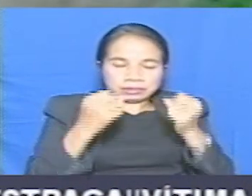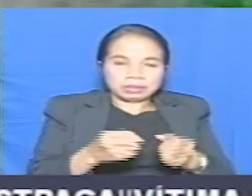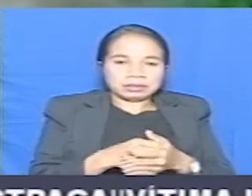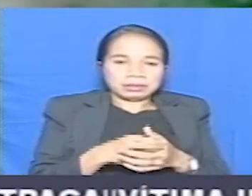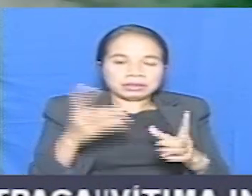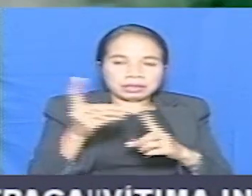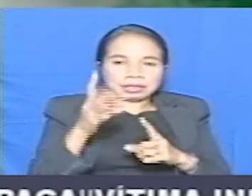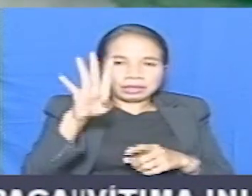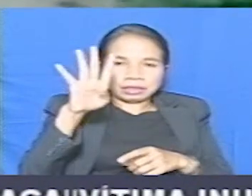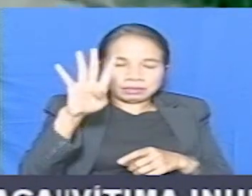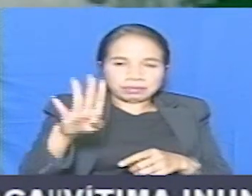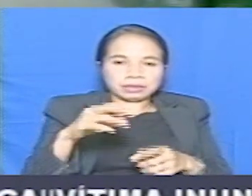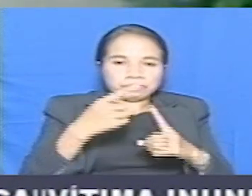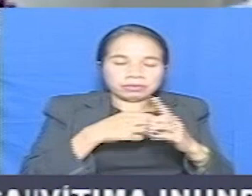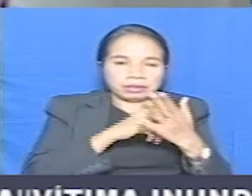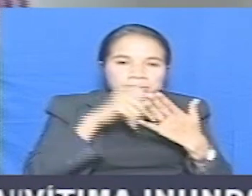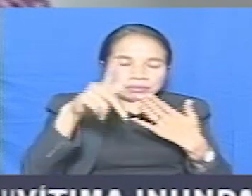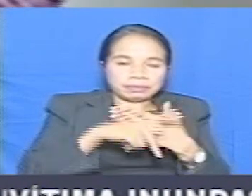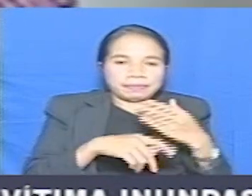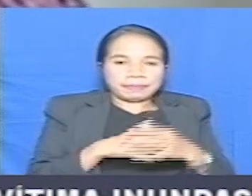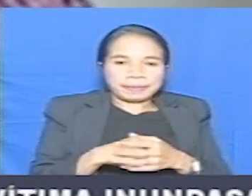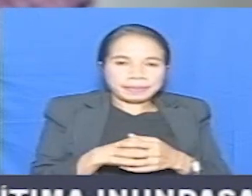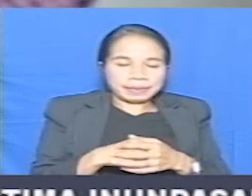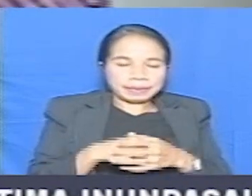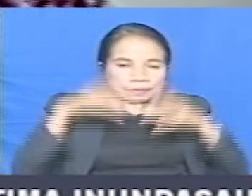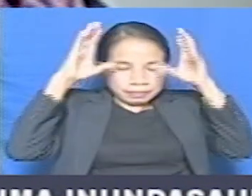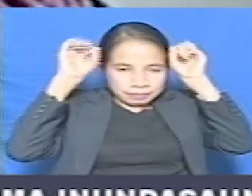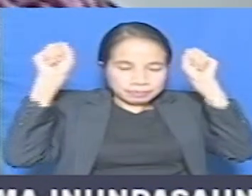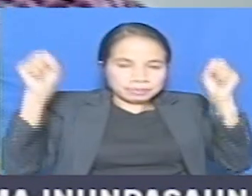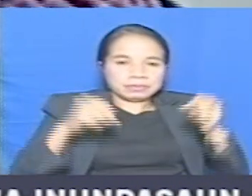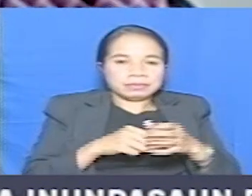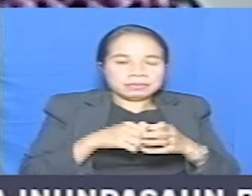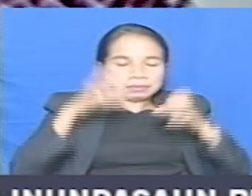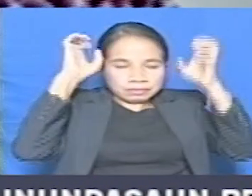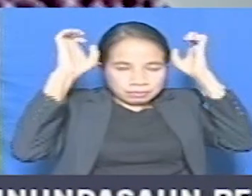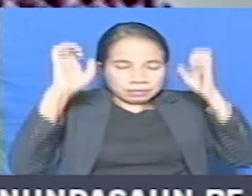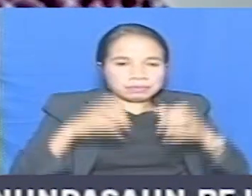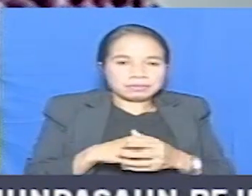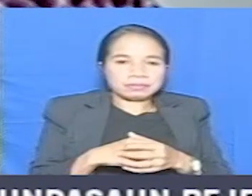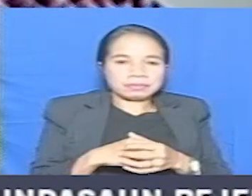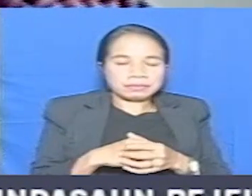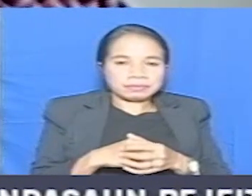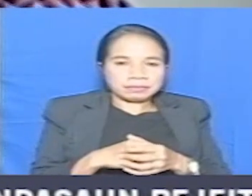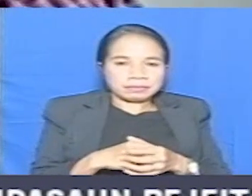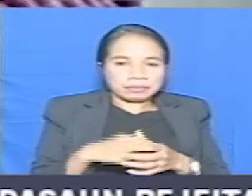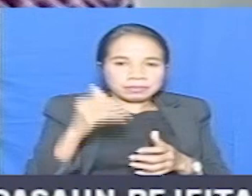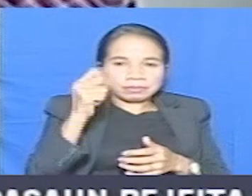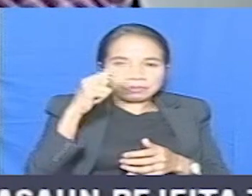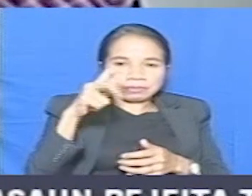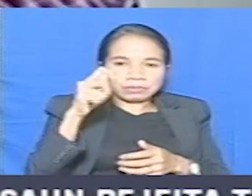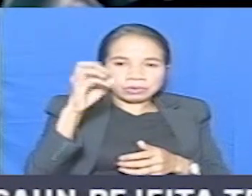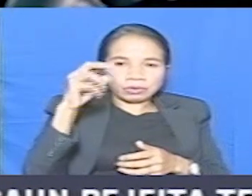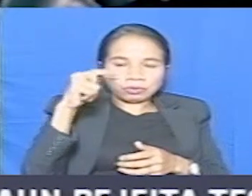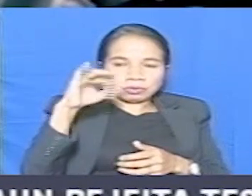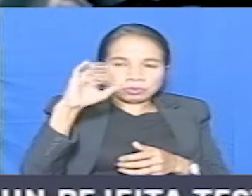Gabriel. Presidente da Comissão de Assunto Educação, Juventude, Cultura no Cidadania, António Verdial,